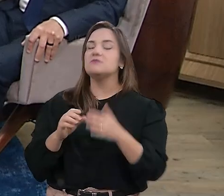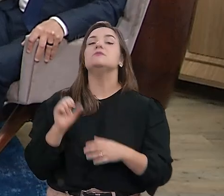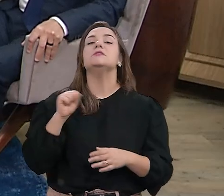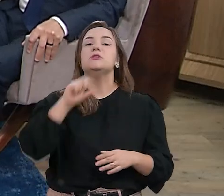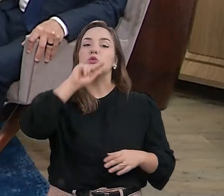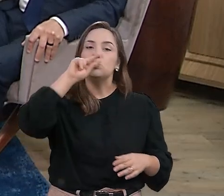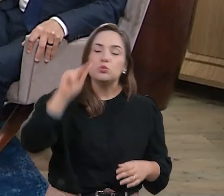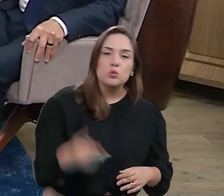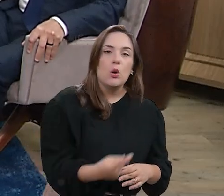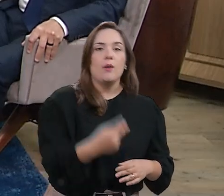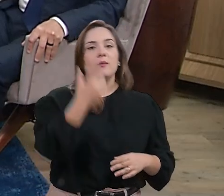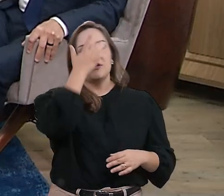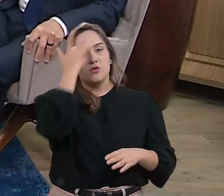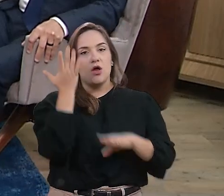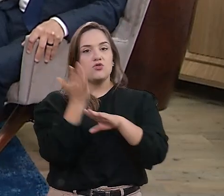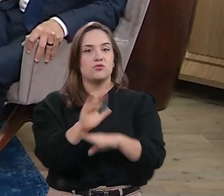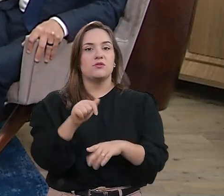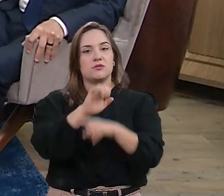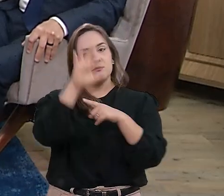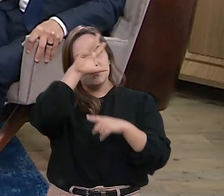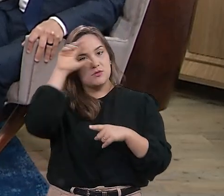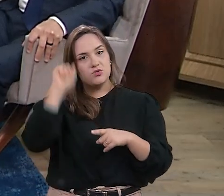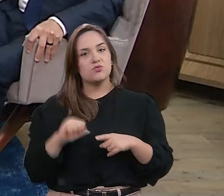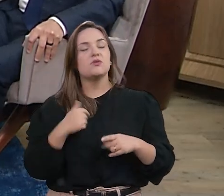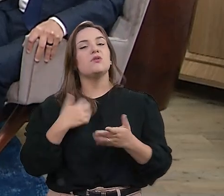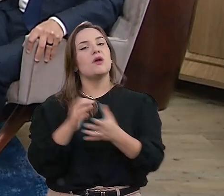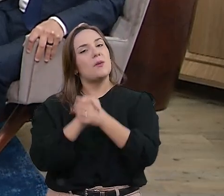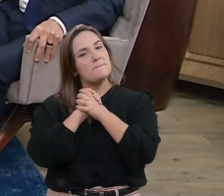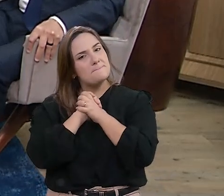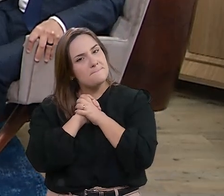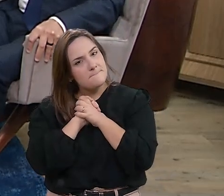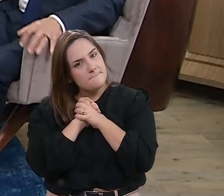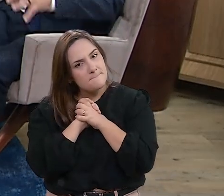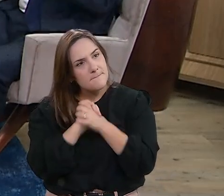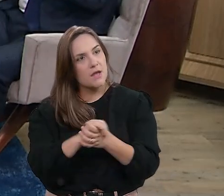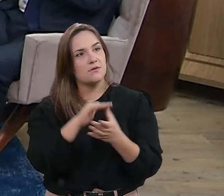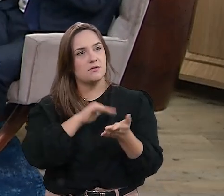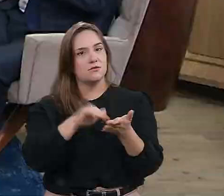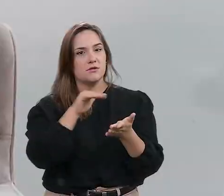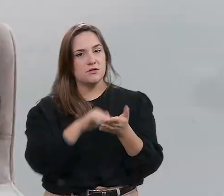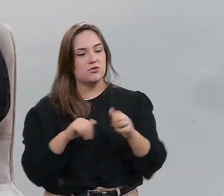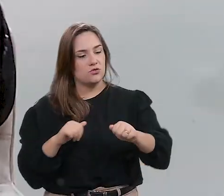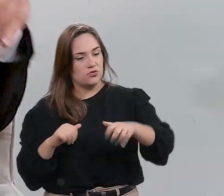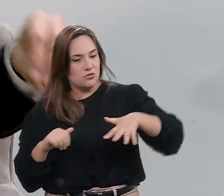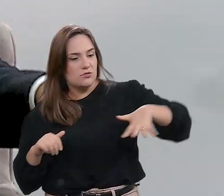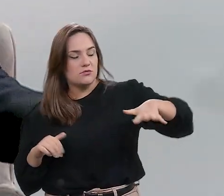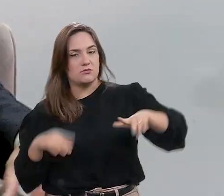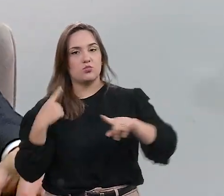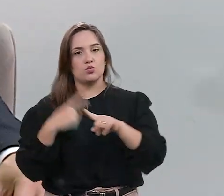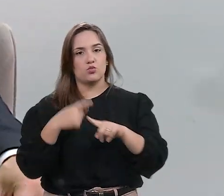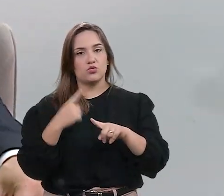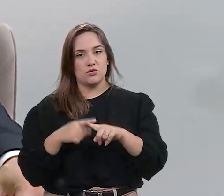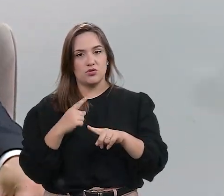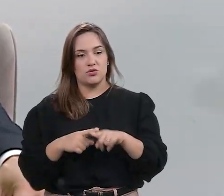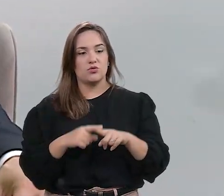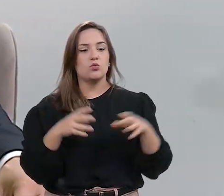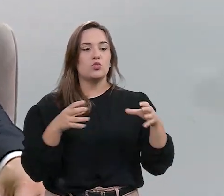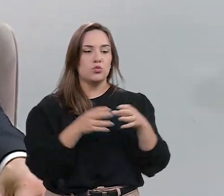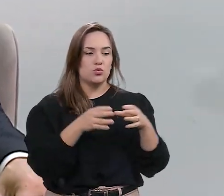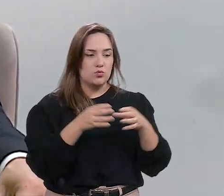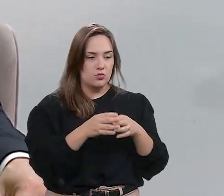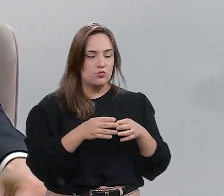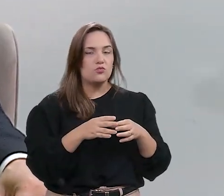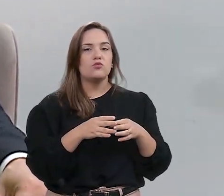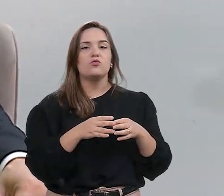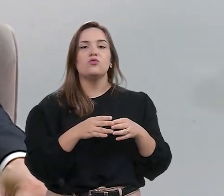Sul. E eu quero aqui parabenizar a Secretaria de Assistência Social, que com a sua equipe foi visitar, casa